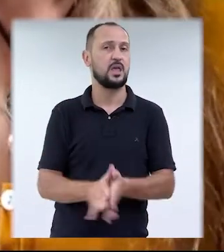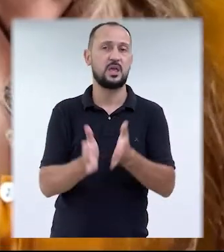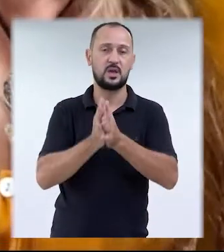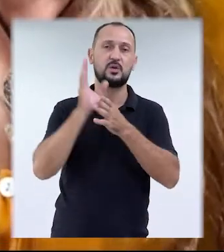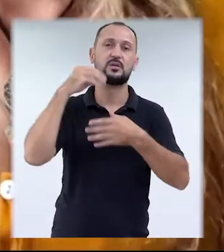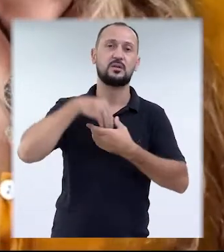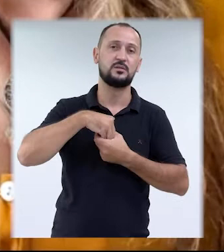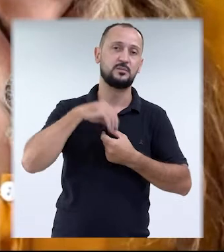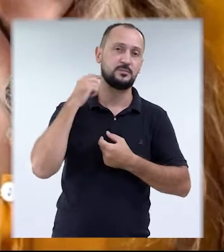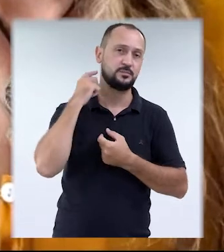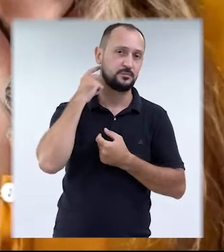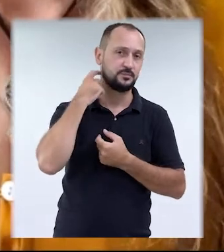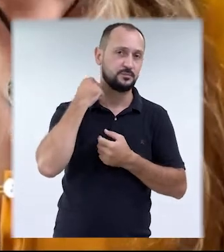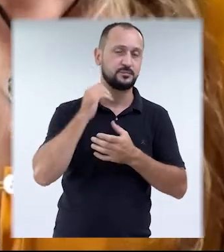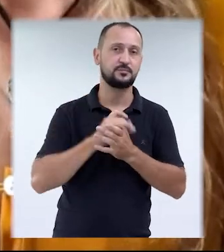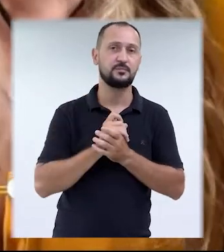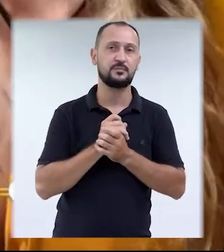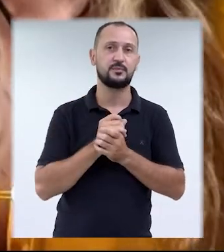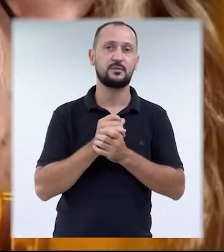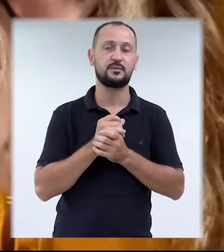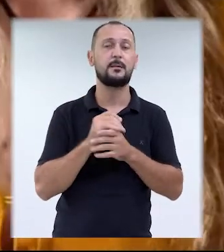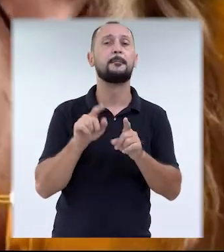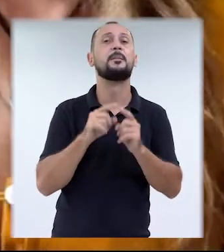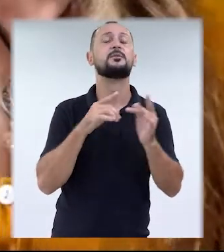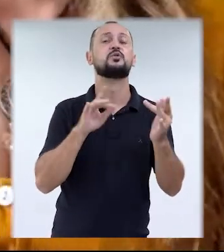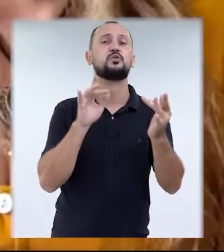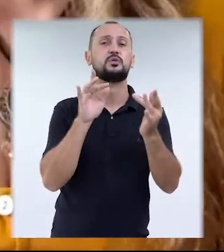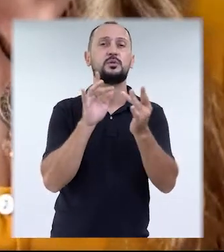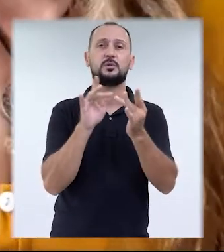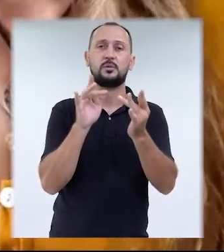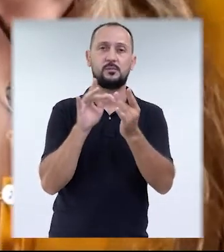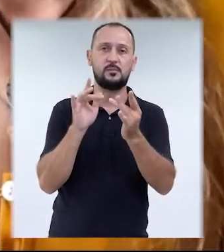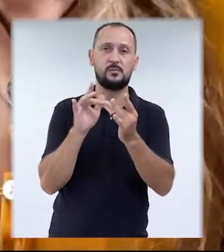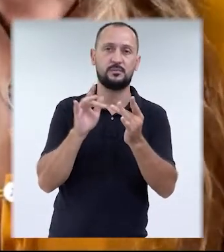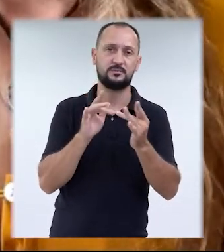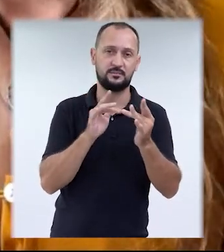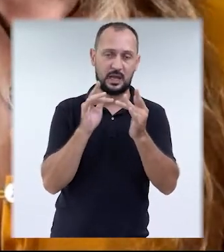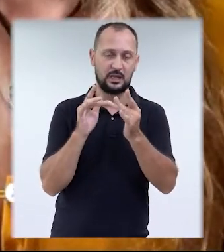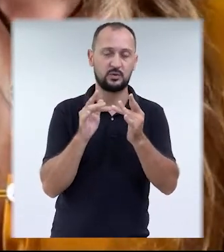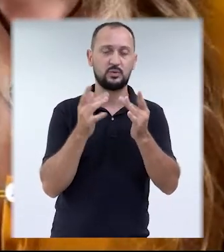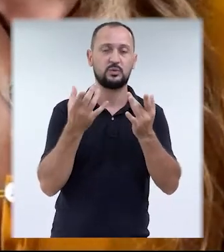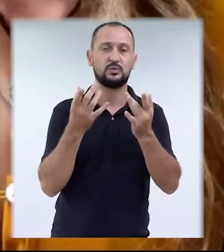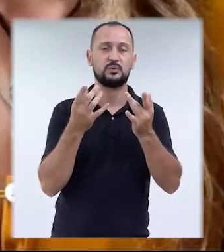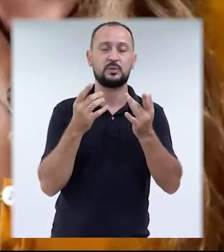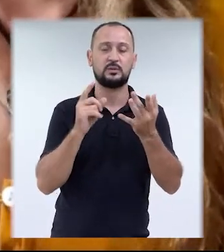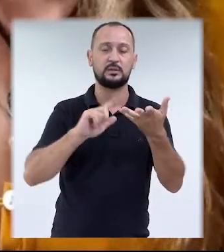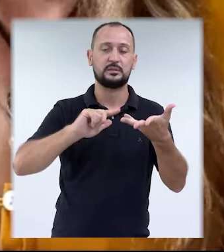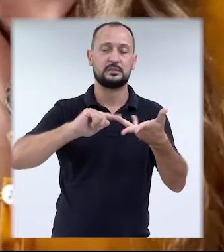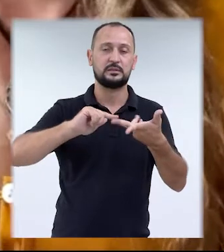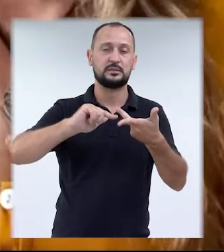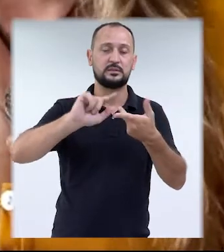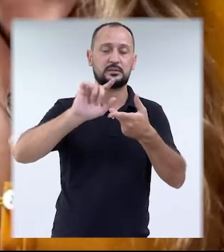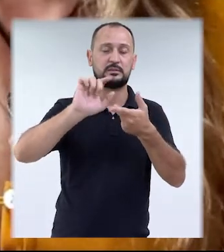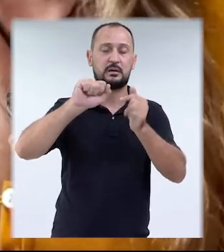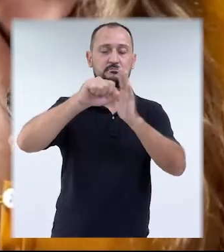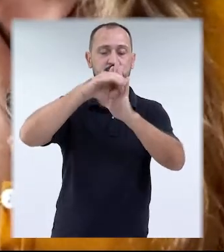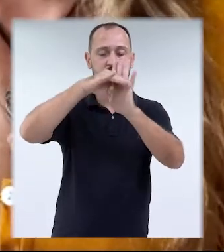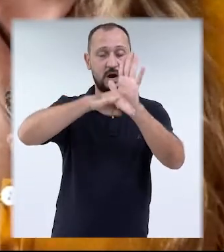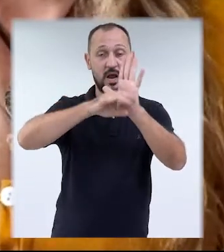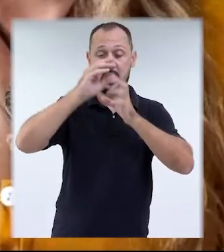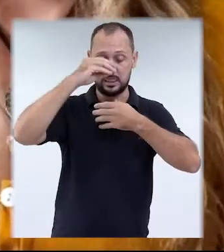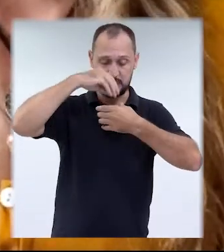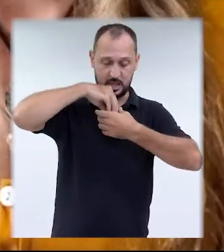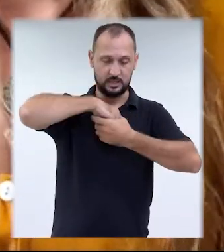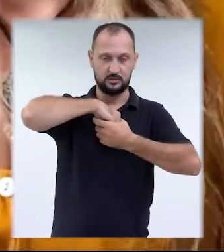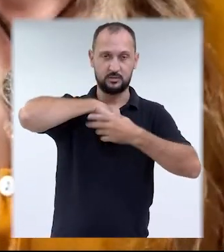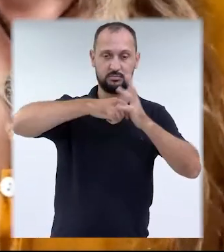gente, e só que para a gente entrar em contato com os elementos e recursos que nós temos dentro